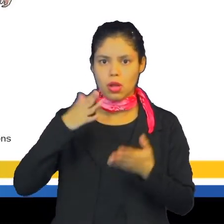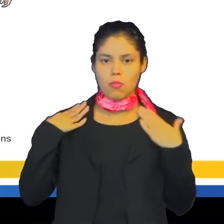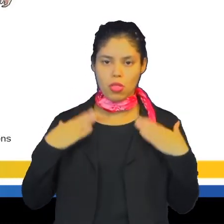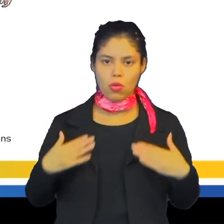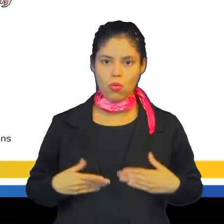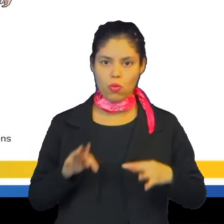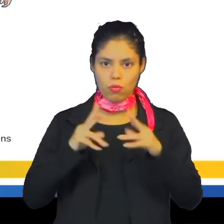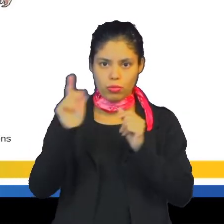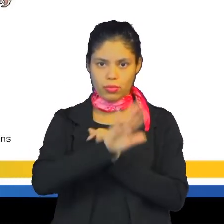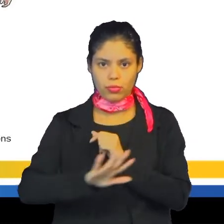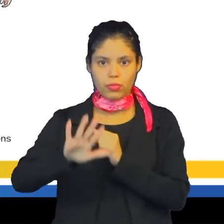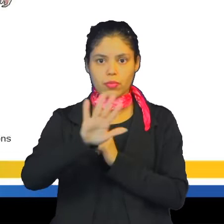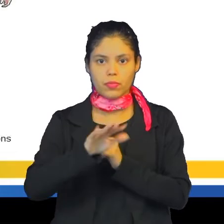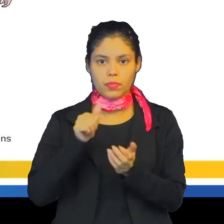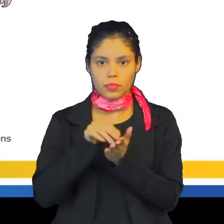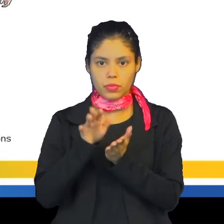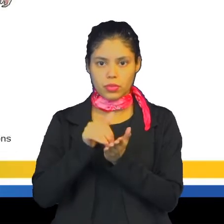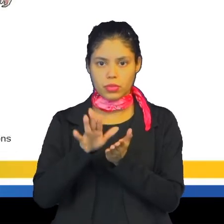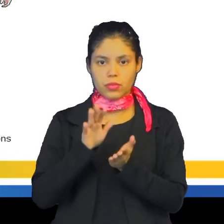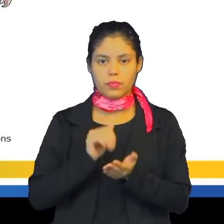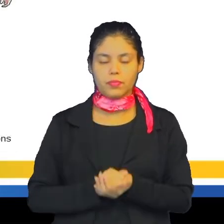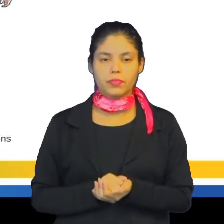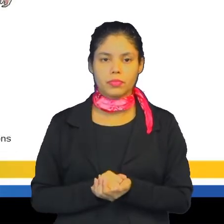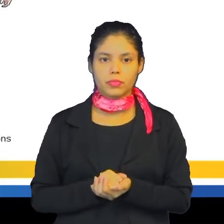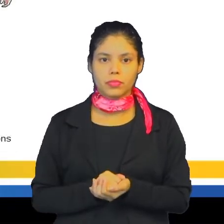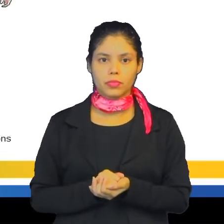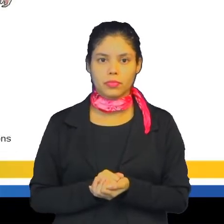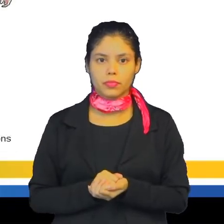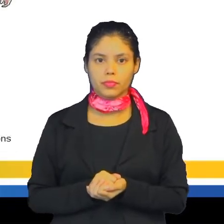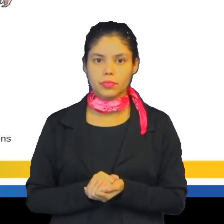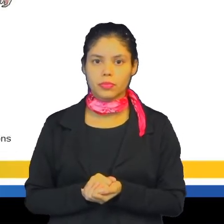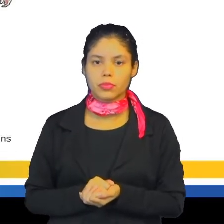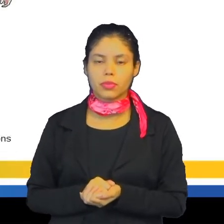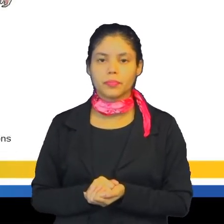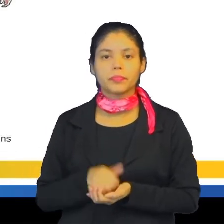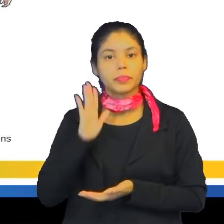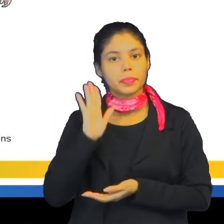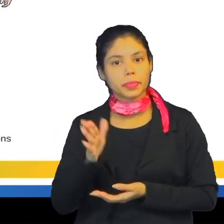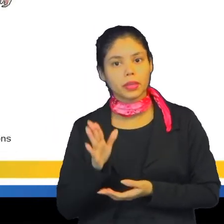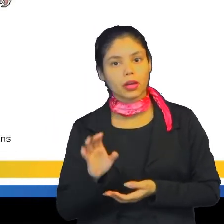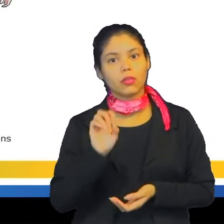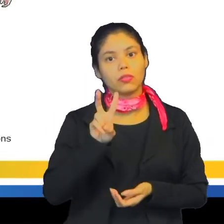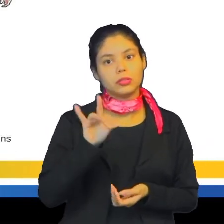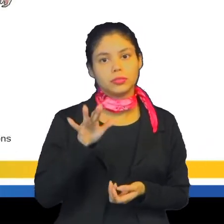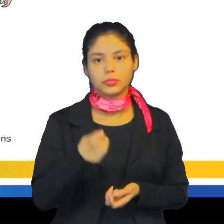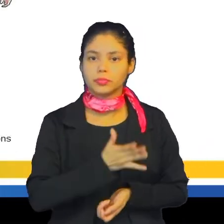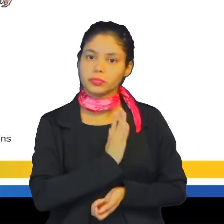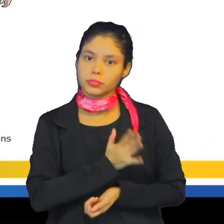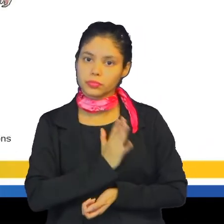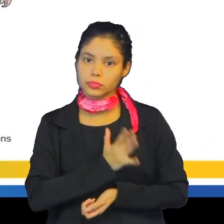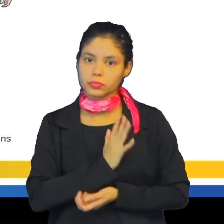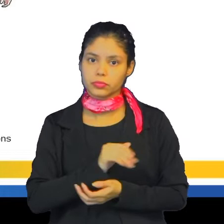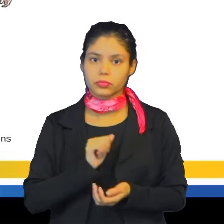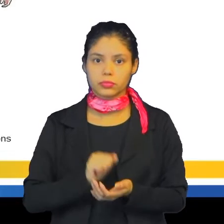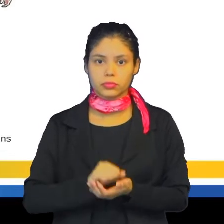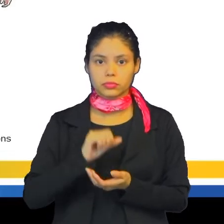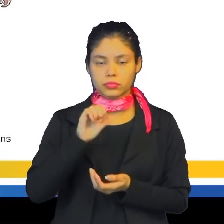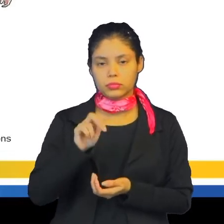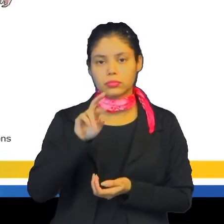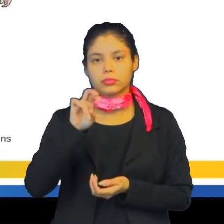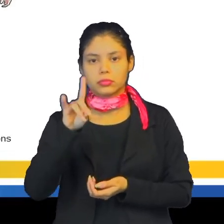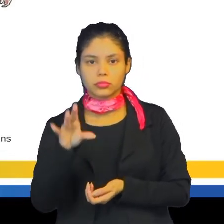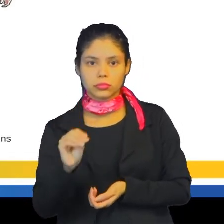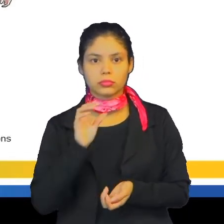distribuídos pelo sangue e possam ser eliminados aí principalmente pelo sistema excretor. Já o sistema vascular sanguíneo se trata aí das artérias,